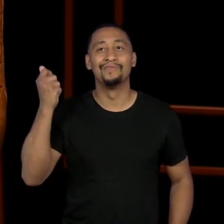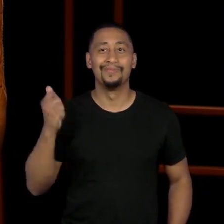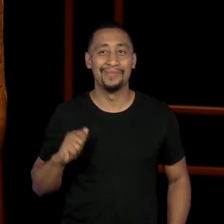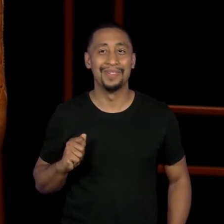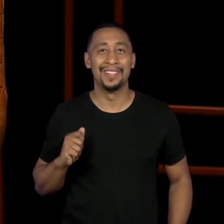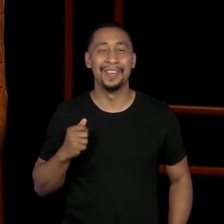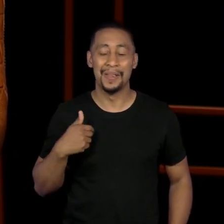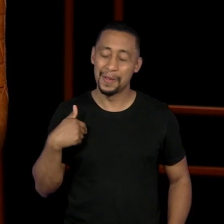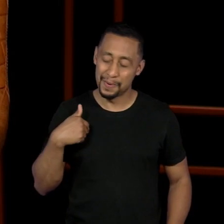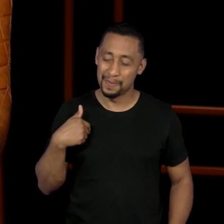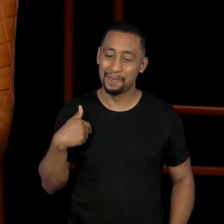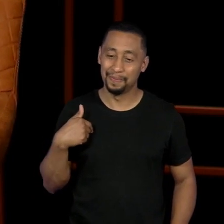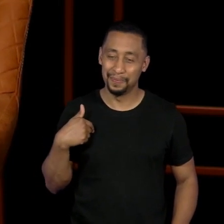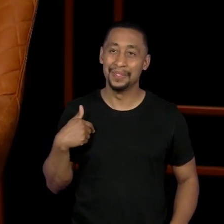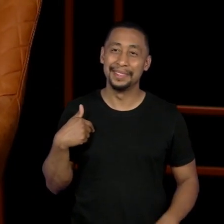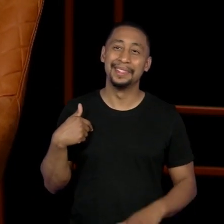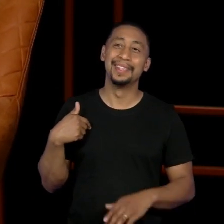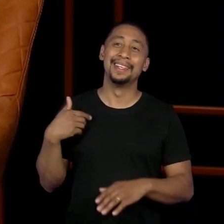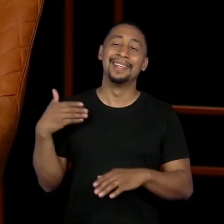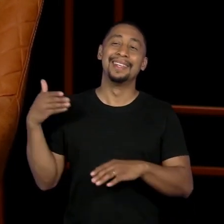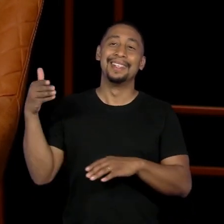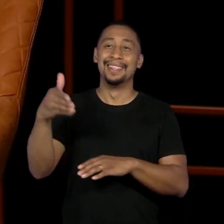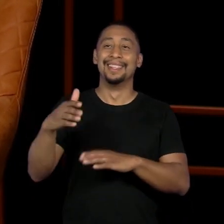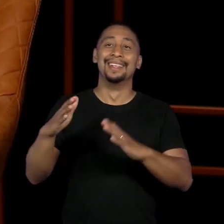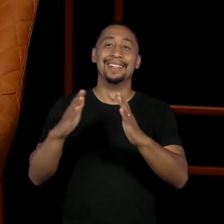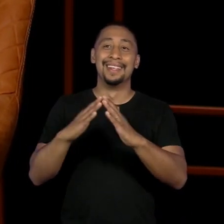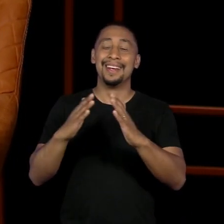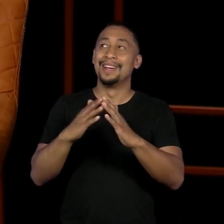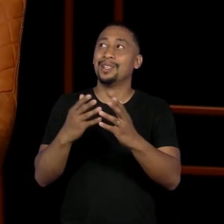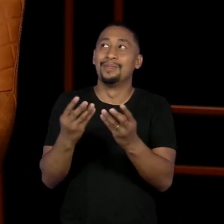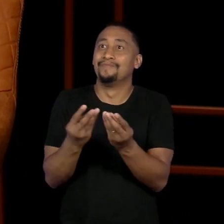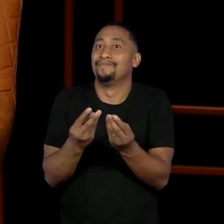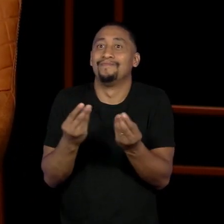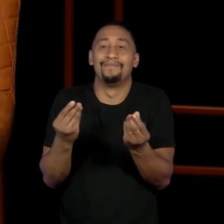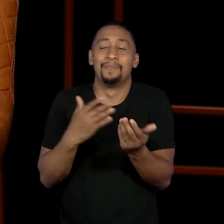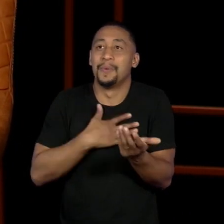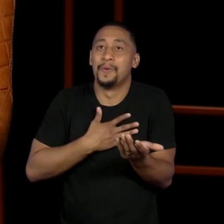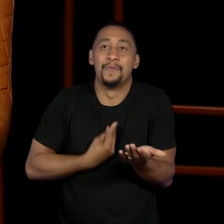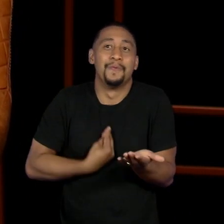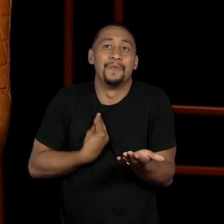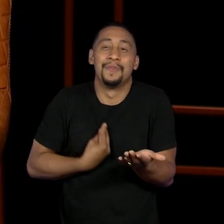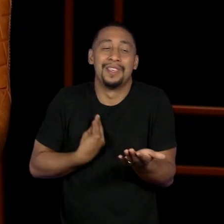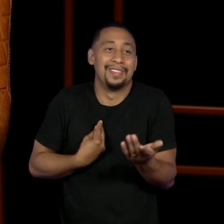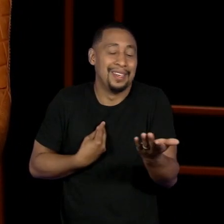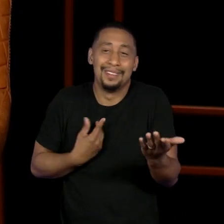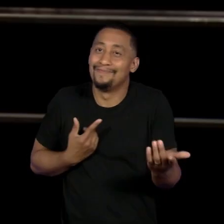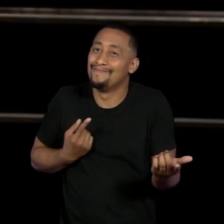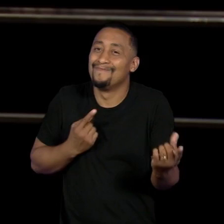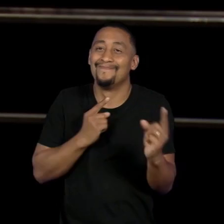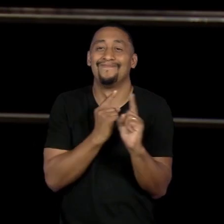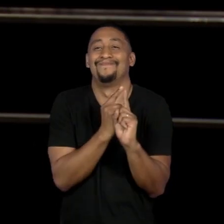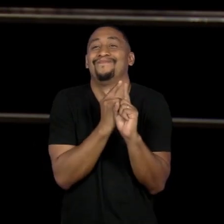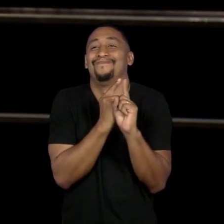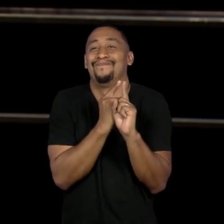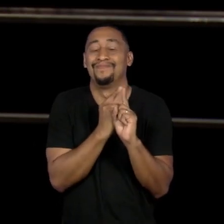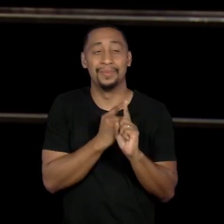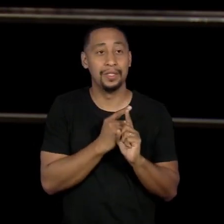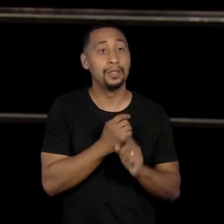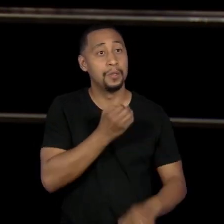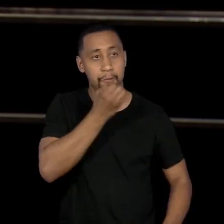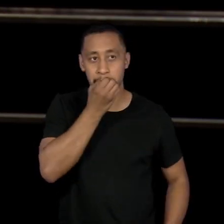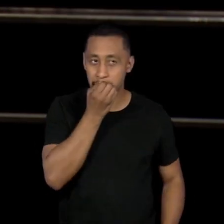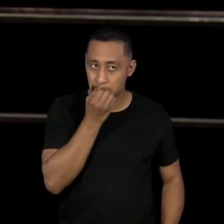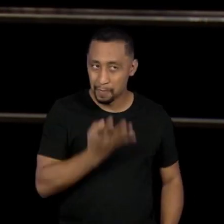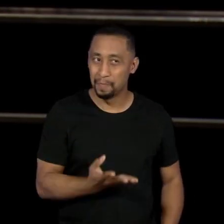eu entrei pela casa como quem entra pela vida, né? E ele pela minha, né? Muito bom. E teve